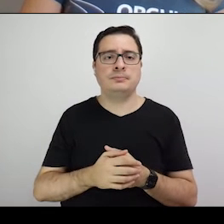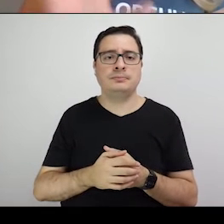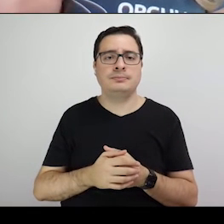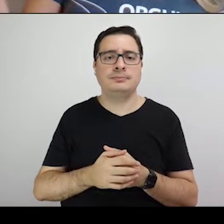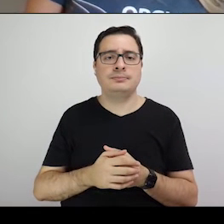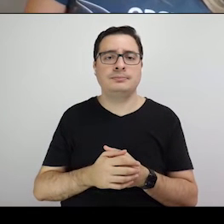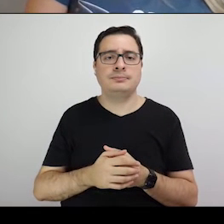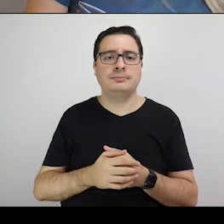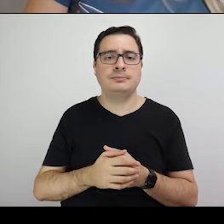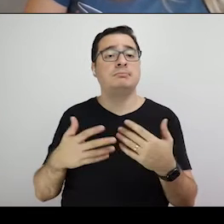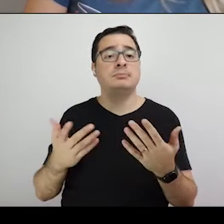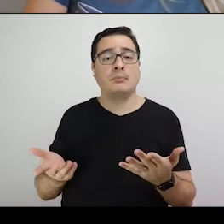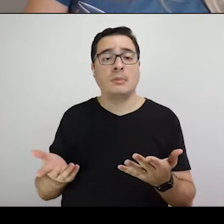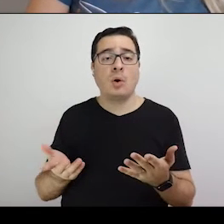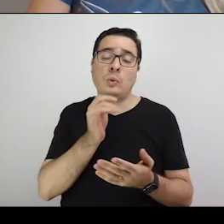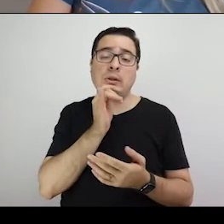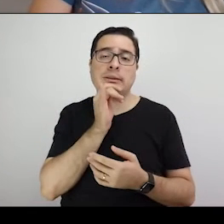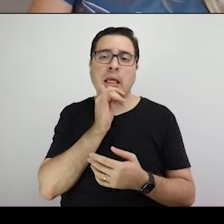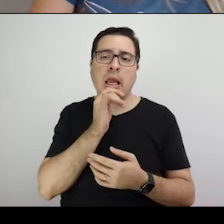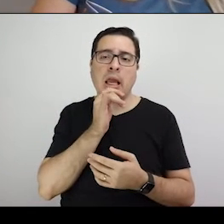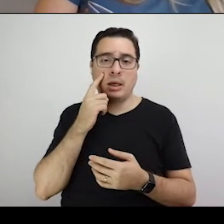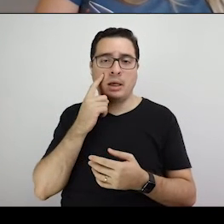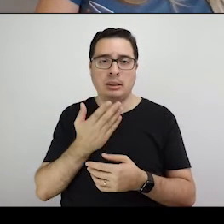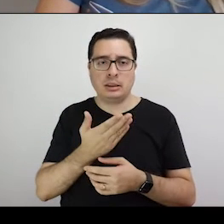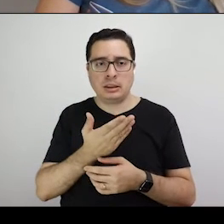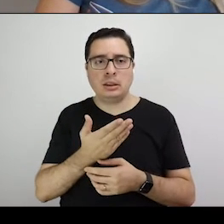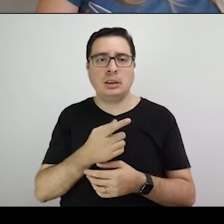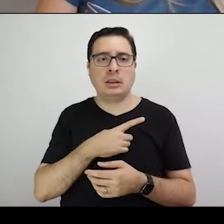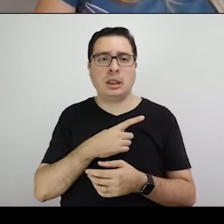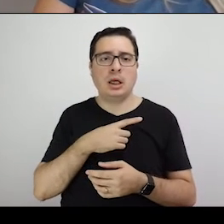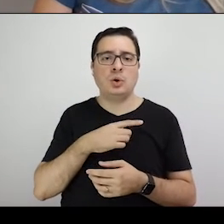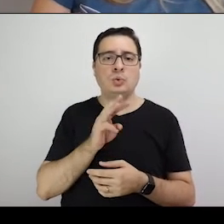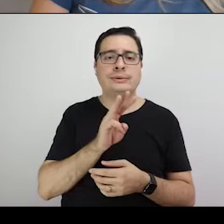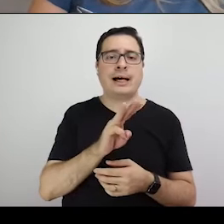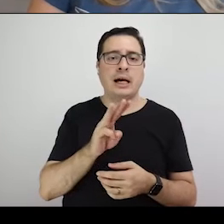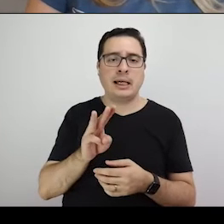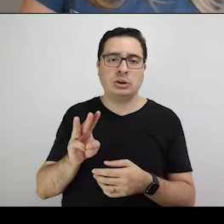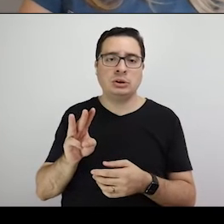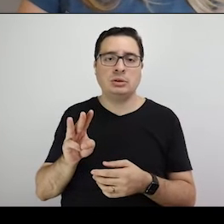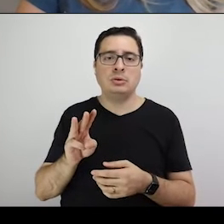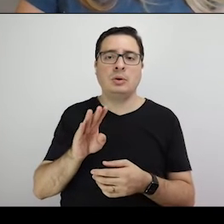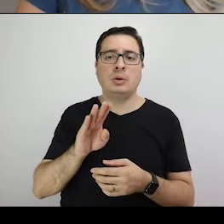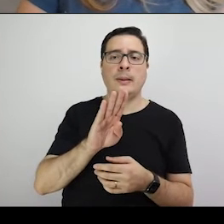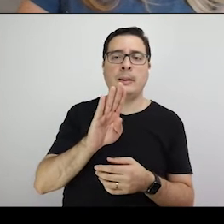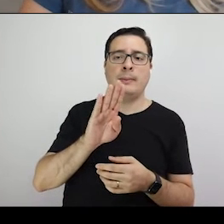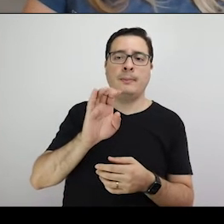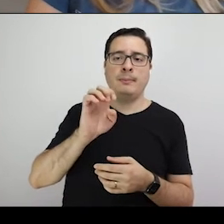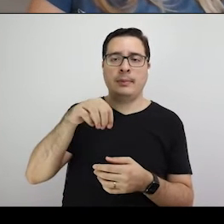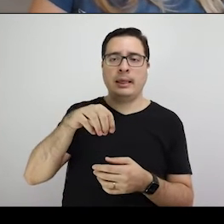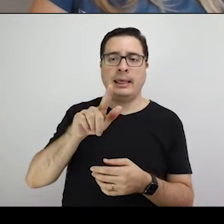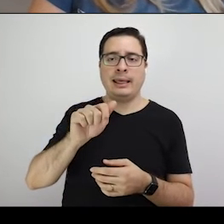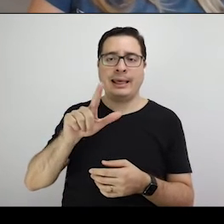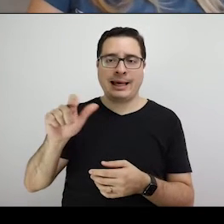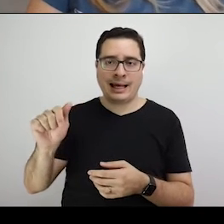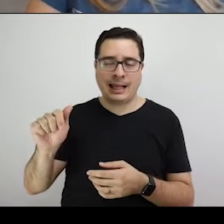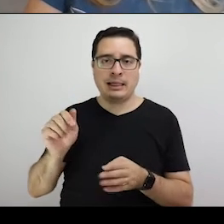Então, como exemplo aqui, eu trouxe o site do Bengala, da acessibilidade